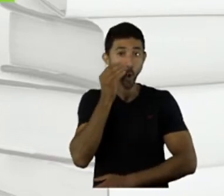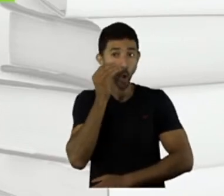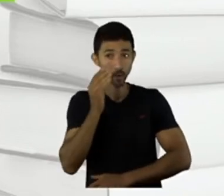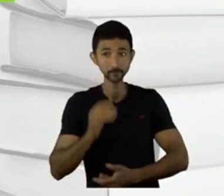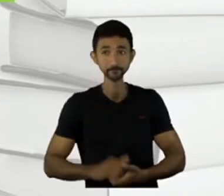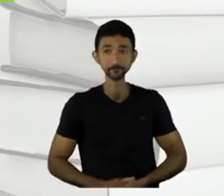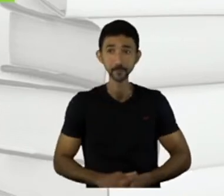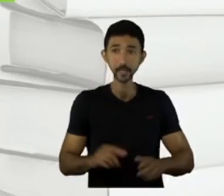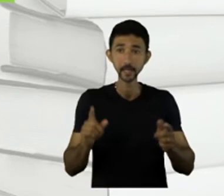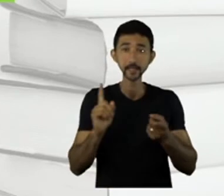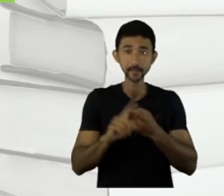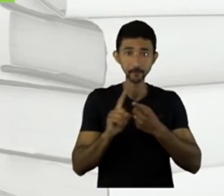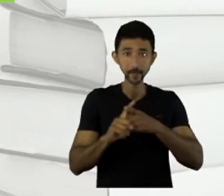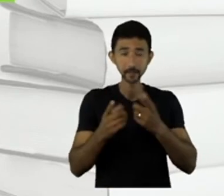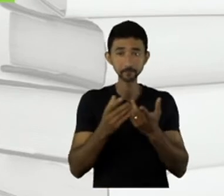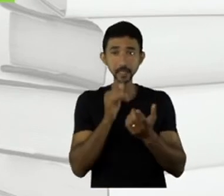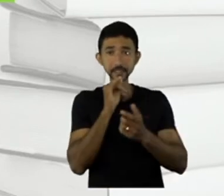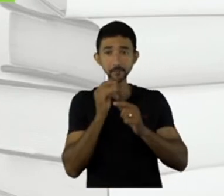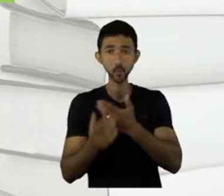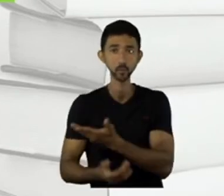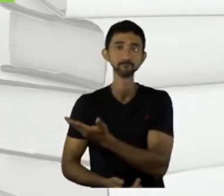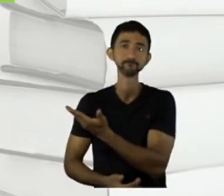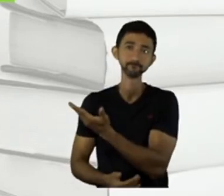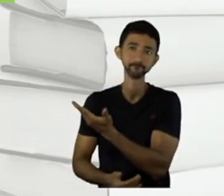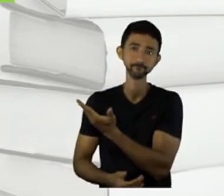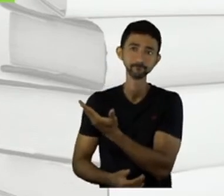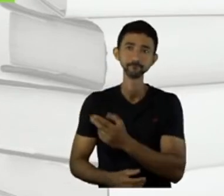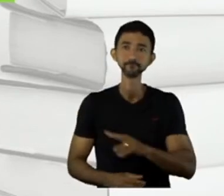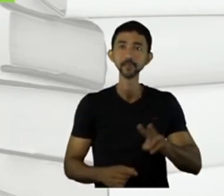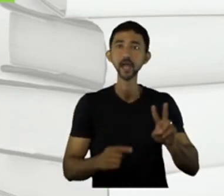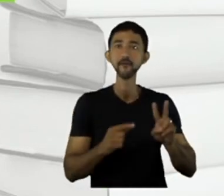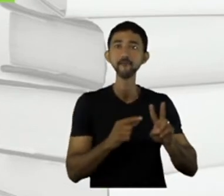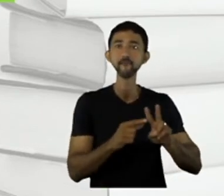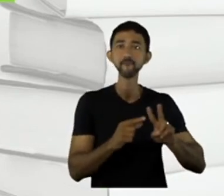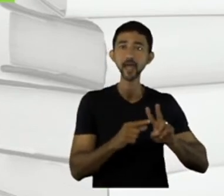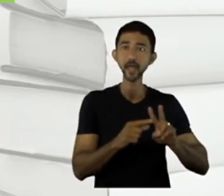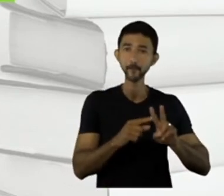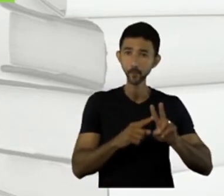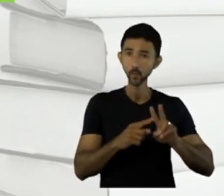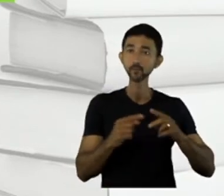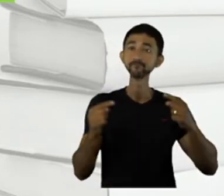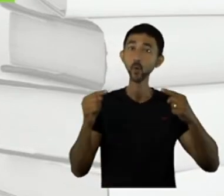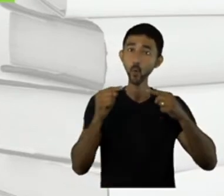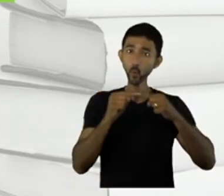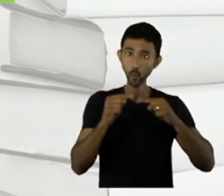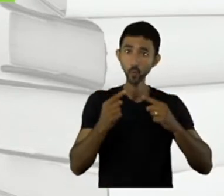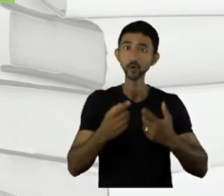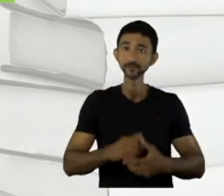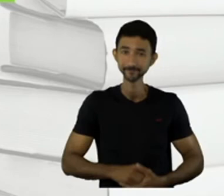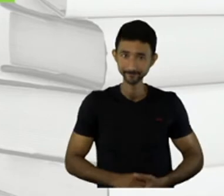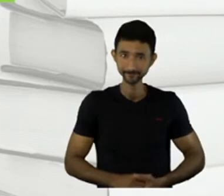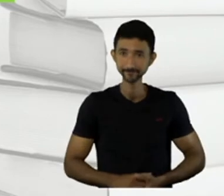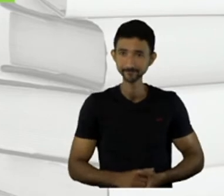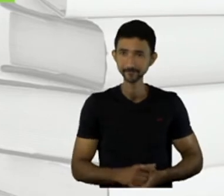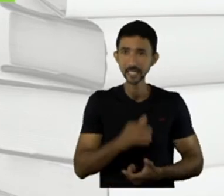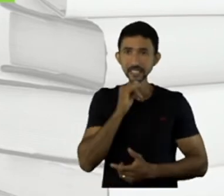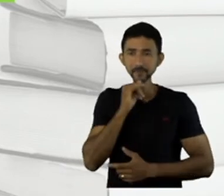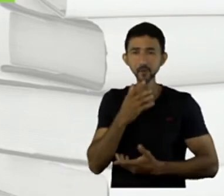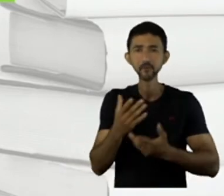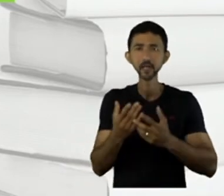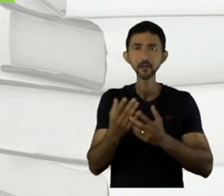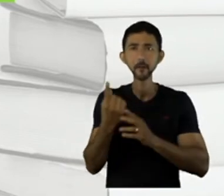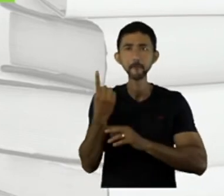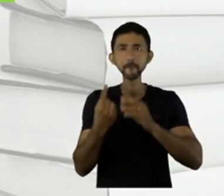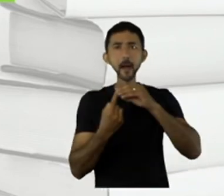ainda, aqui nesse exemplo da Luísa, é que o verbo também concorda com elas, com as meninas. Olha só, quando você fala apenas